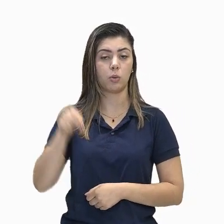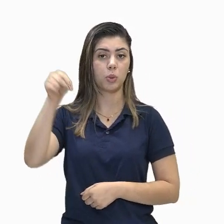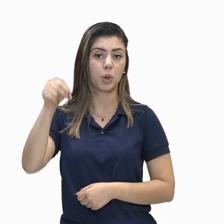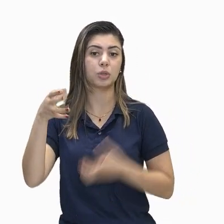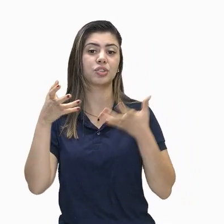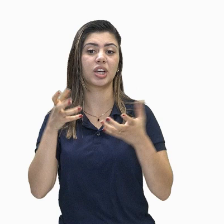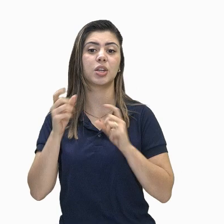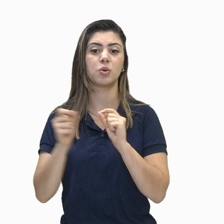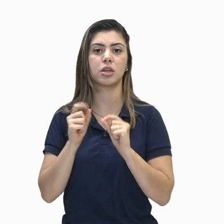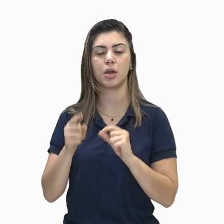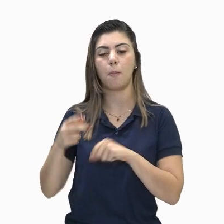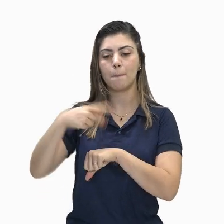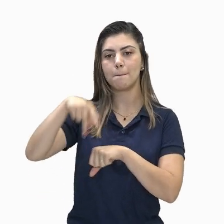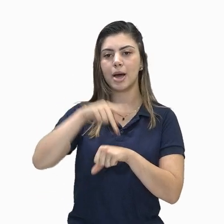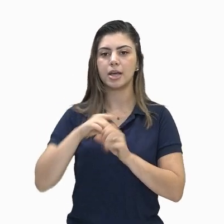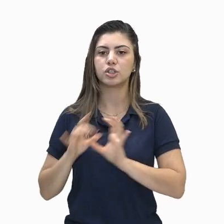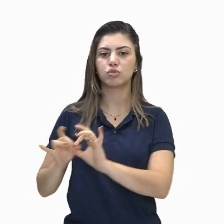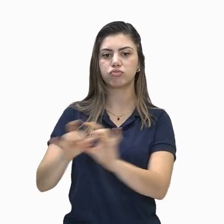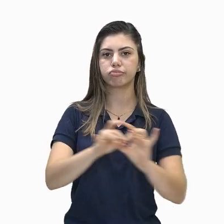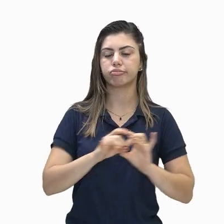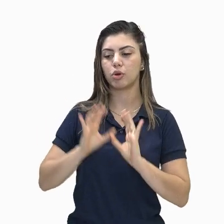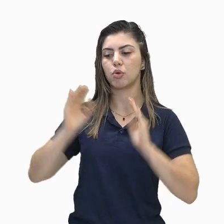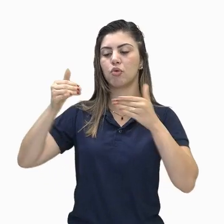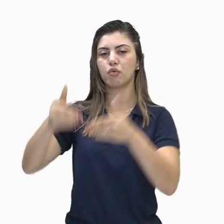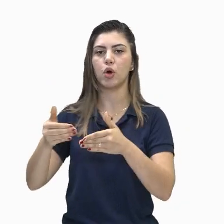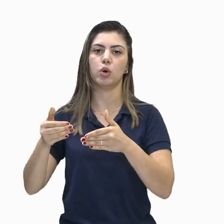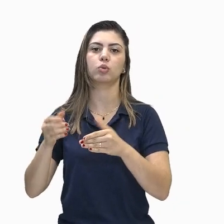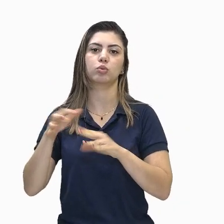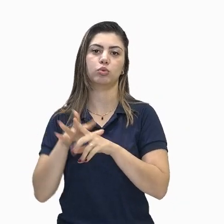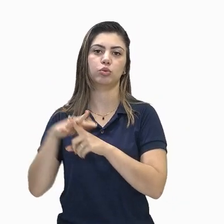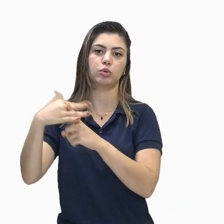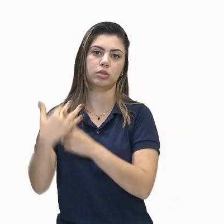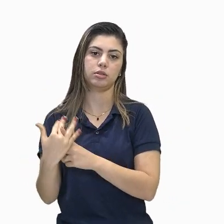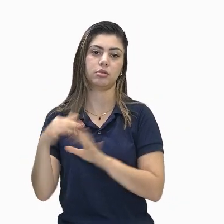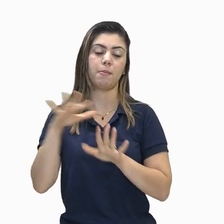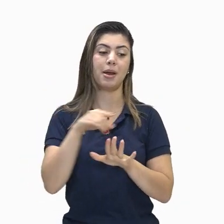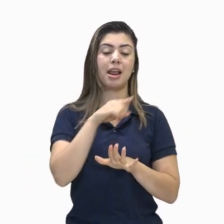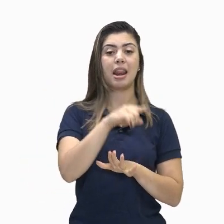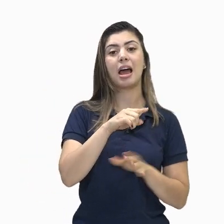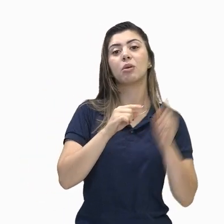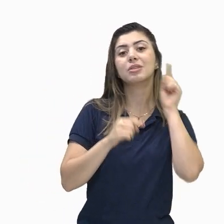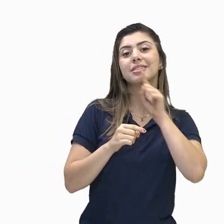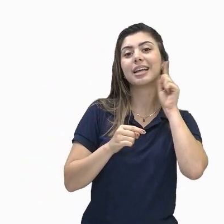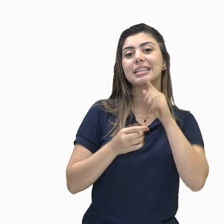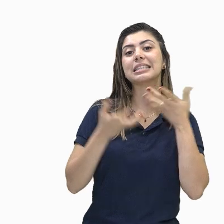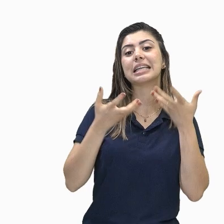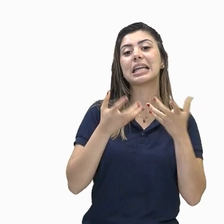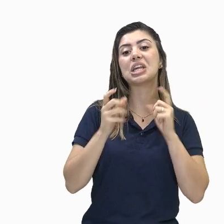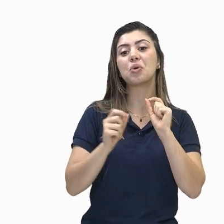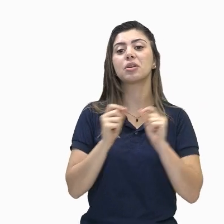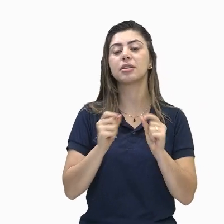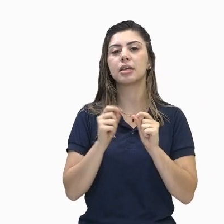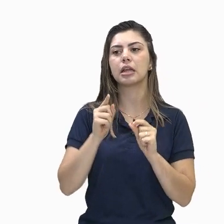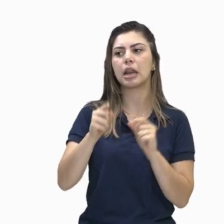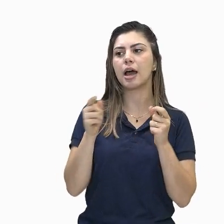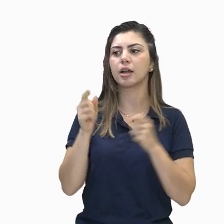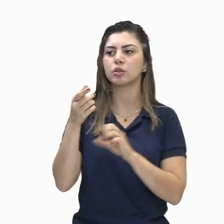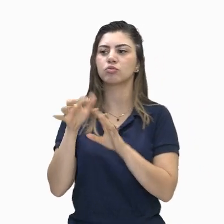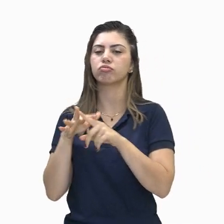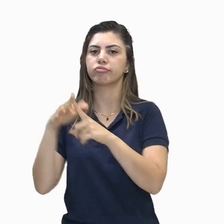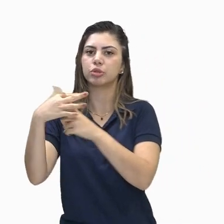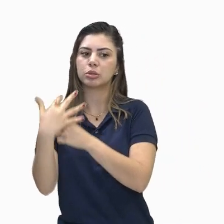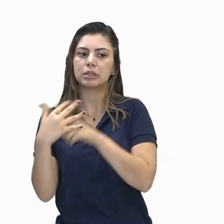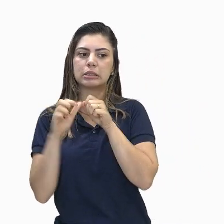buscava a unificação sob o regime socialista, enquanto os Estados Unidos queriam conter a expansão